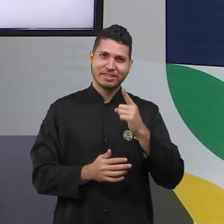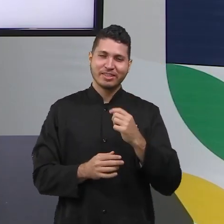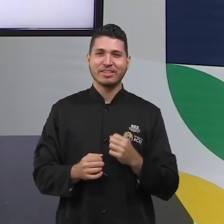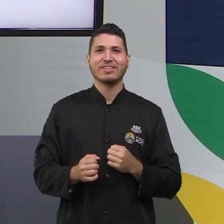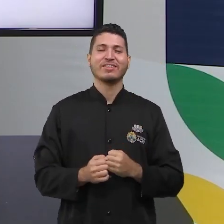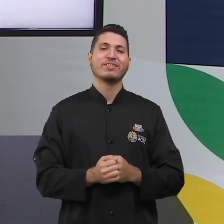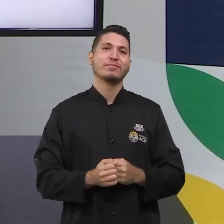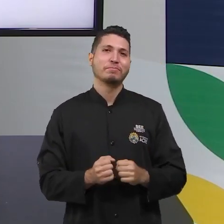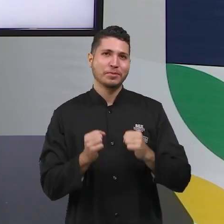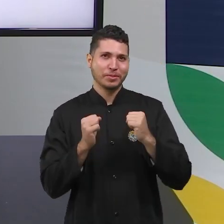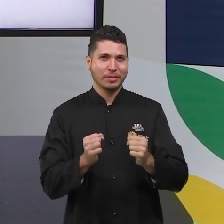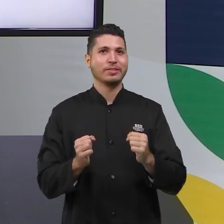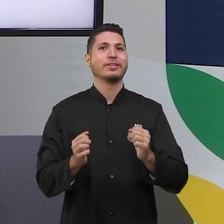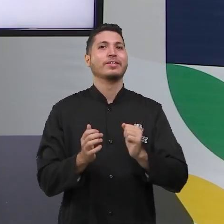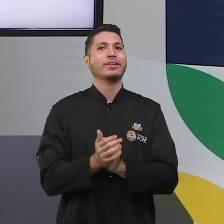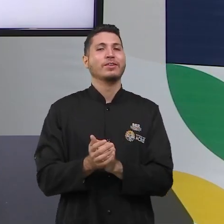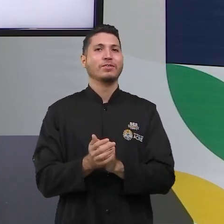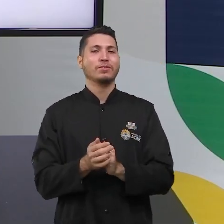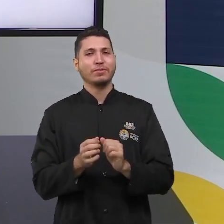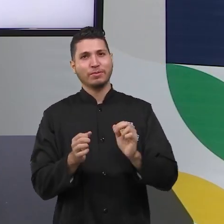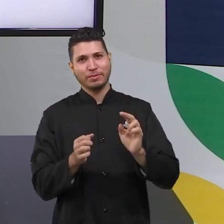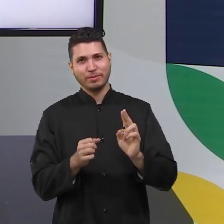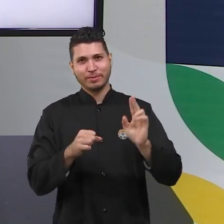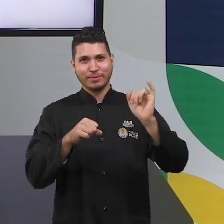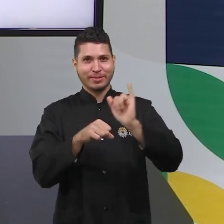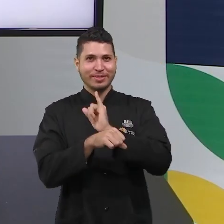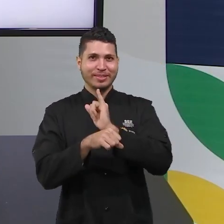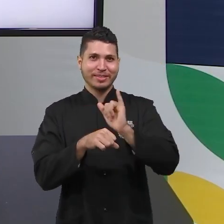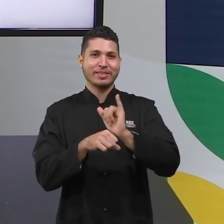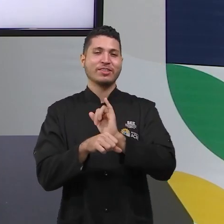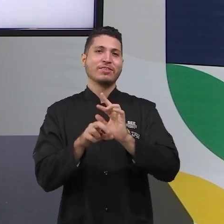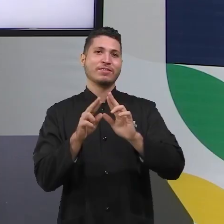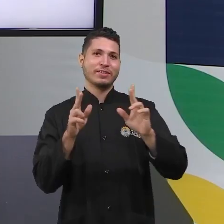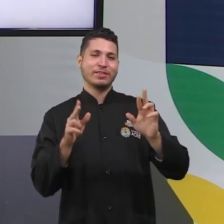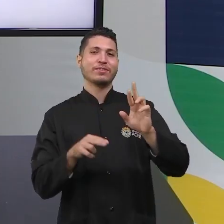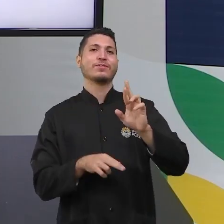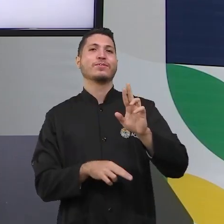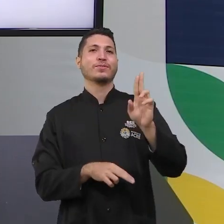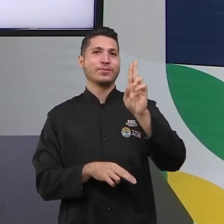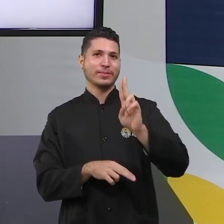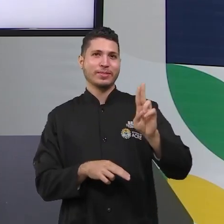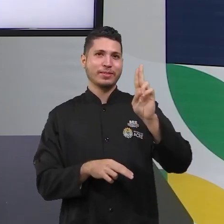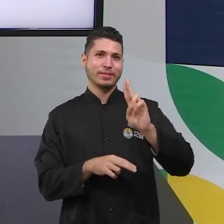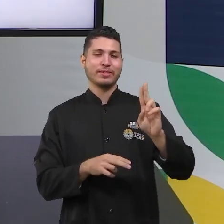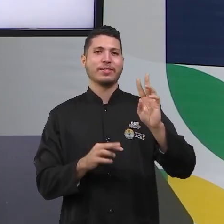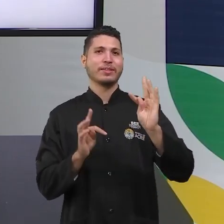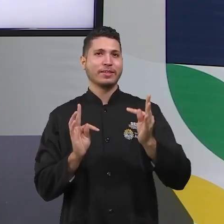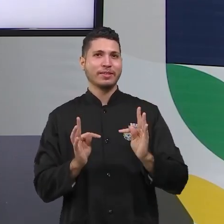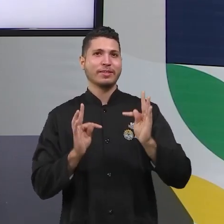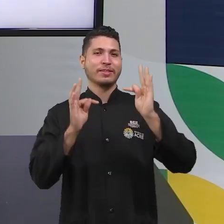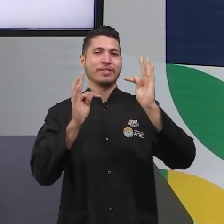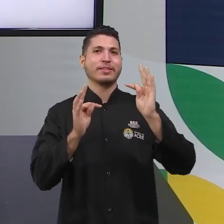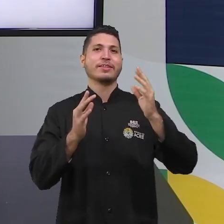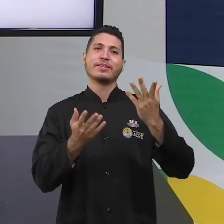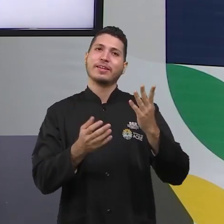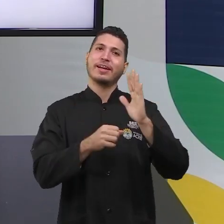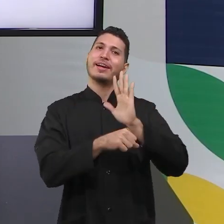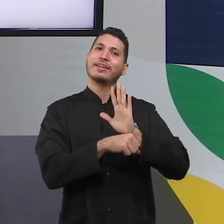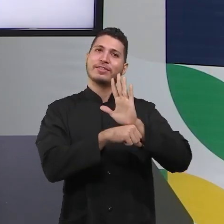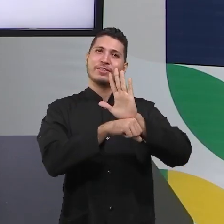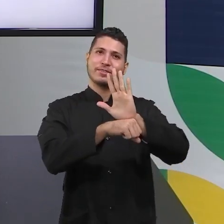com você, um pouco de como a tecnologia contribui para que a gente possa ter acesso à cultura e